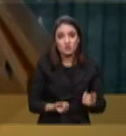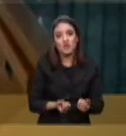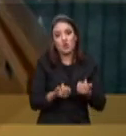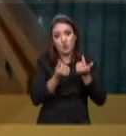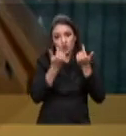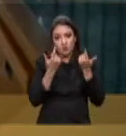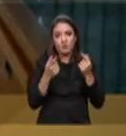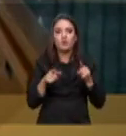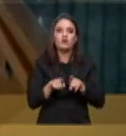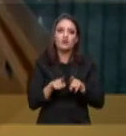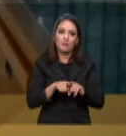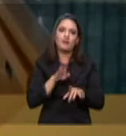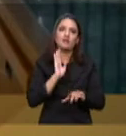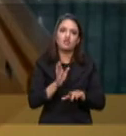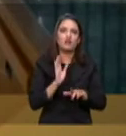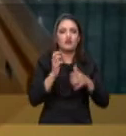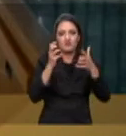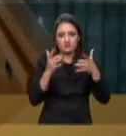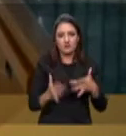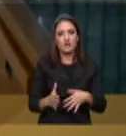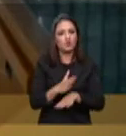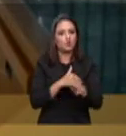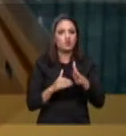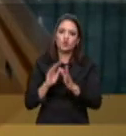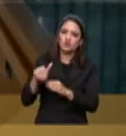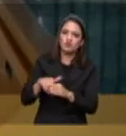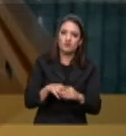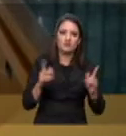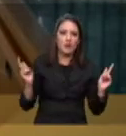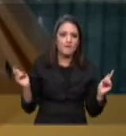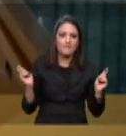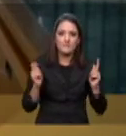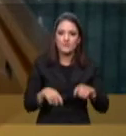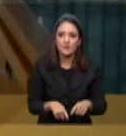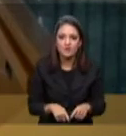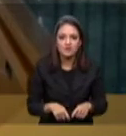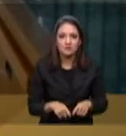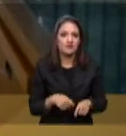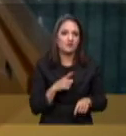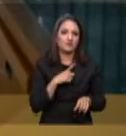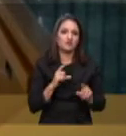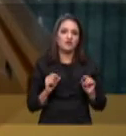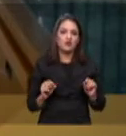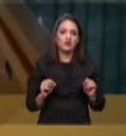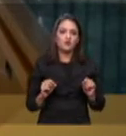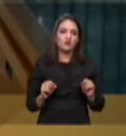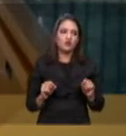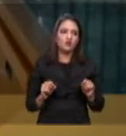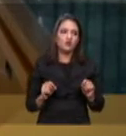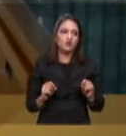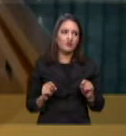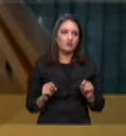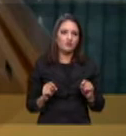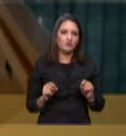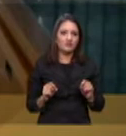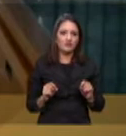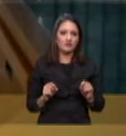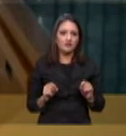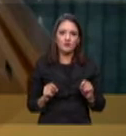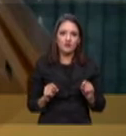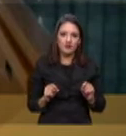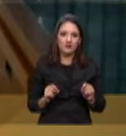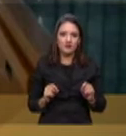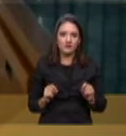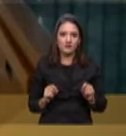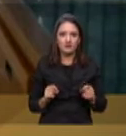porque já foi ventilado em todos os votos, a possibilidade de se ter, paralelamente, essas outras plataformas atuando,